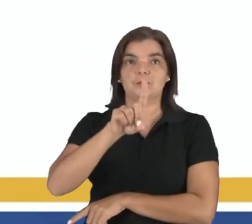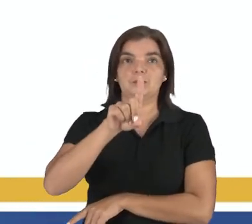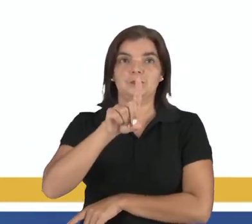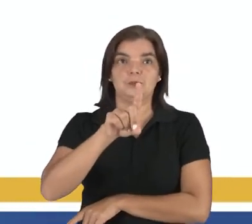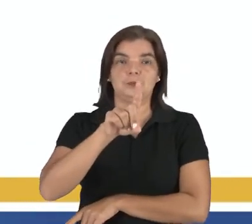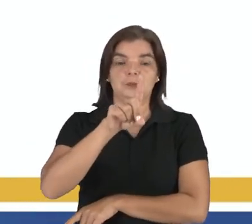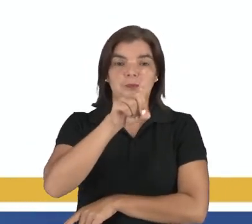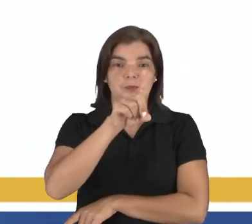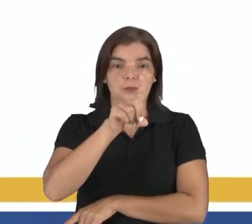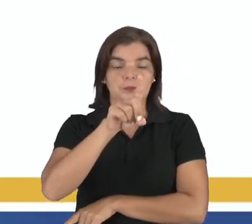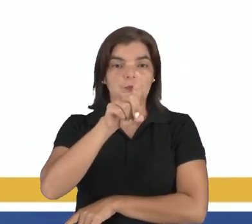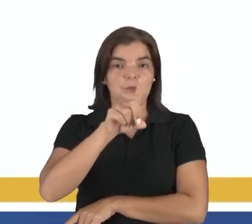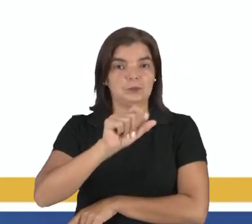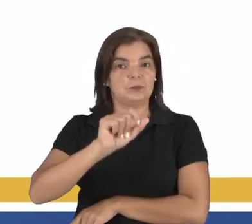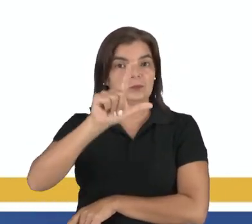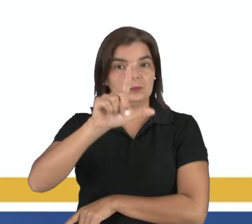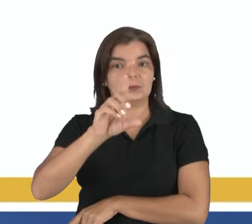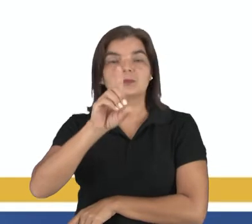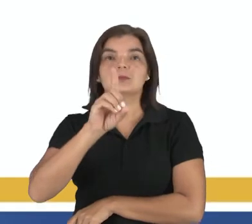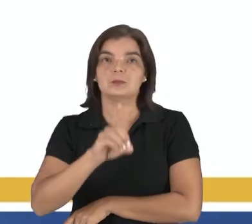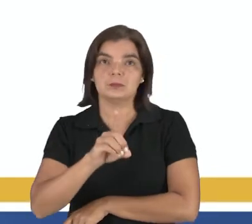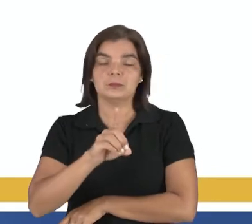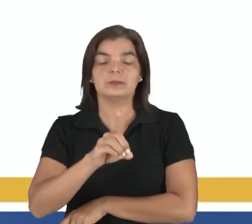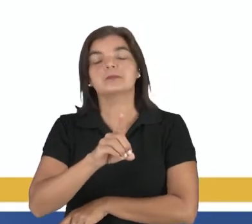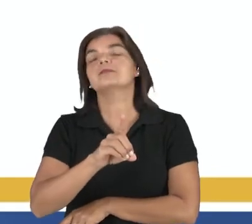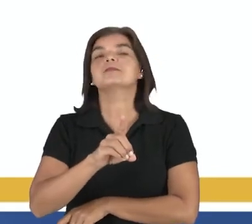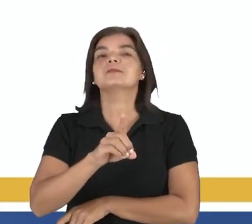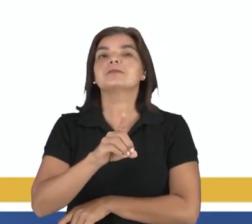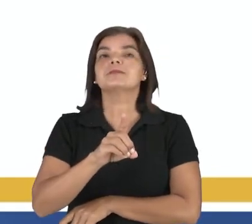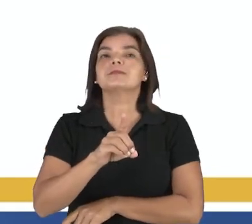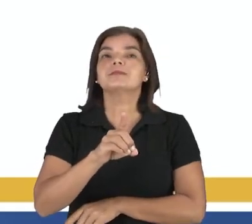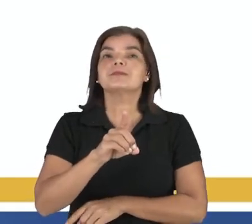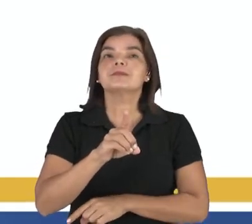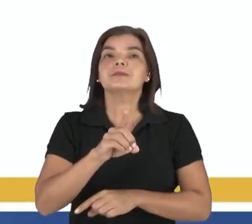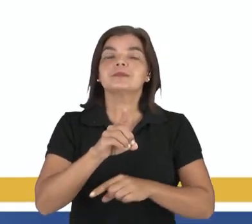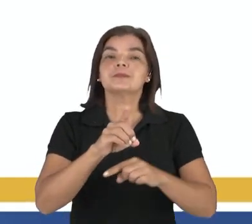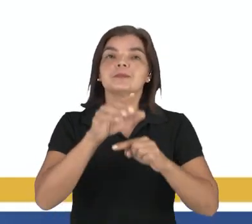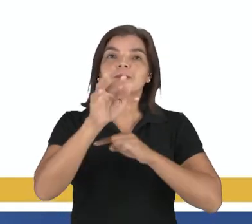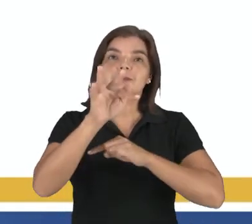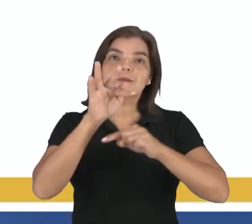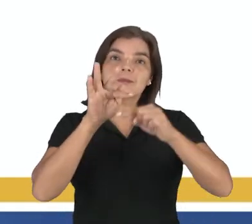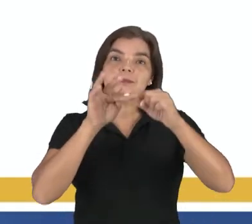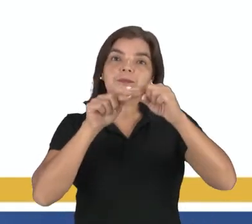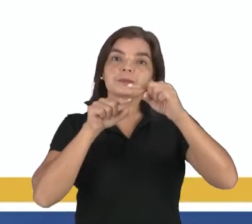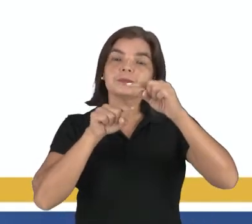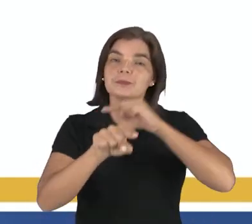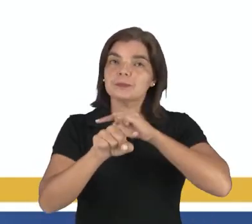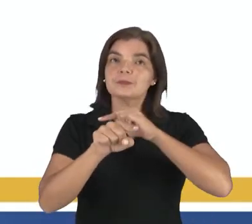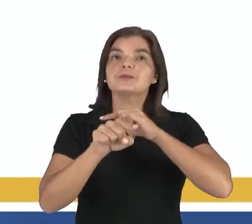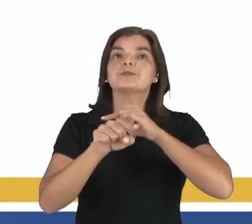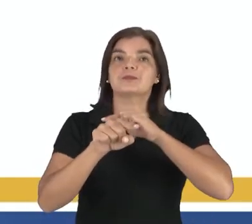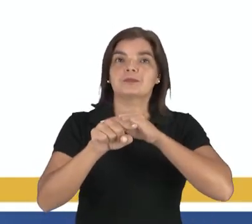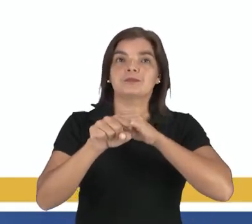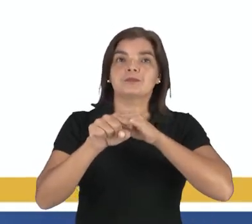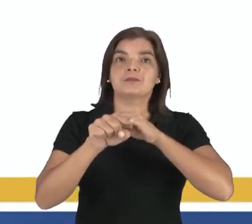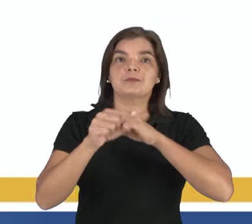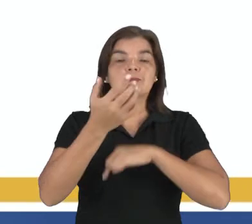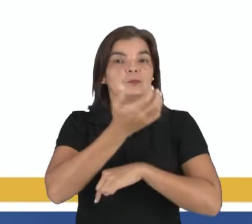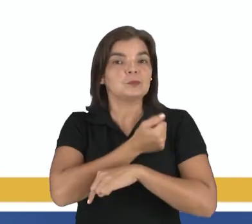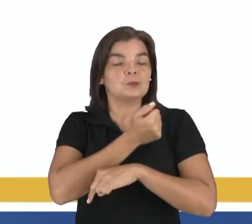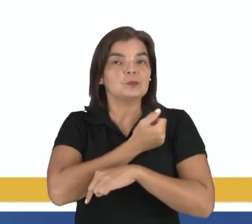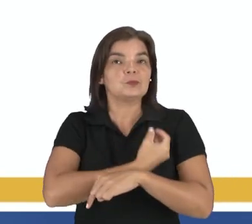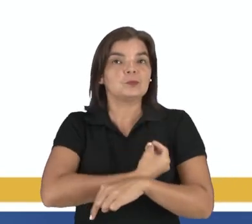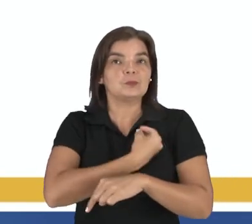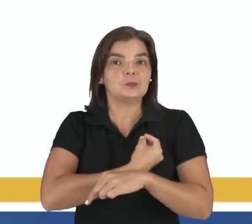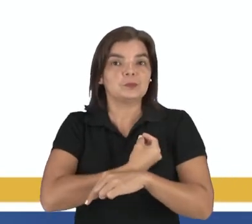seguinte nomenclatura, uma formulazinha para simplificar essa situação, que é a densidade demográfica igual ao número de